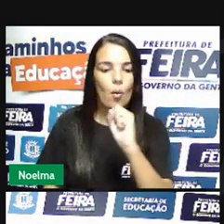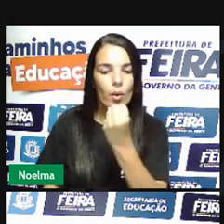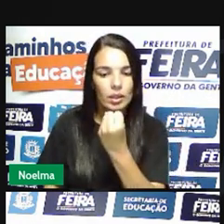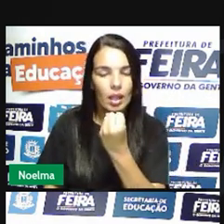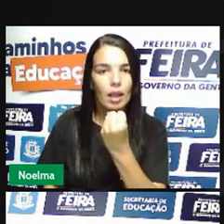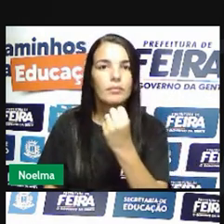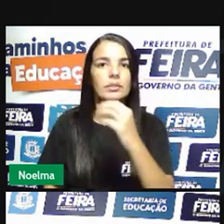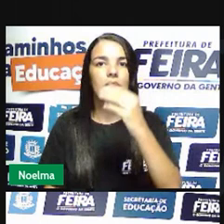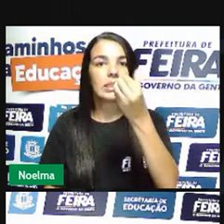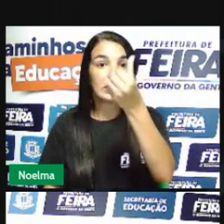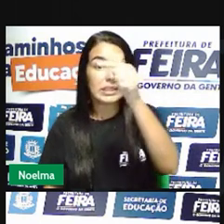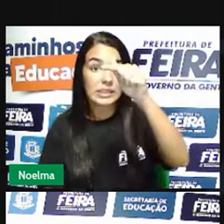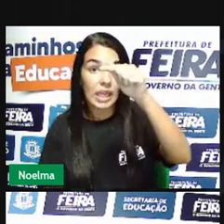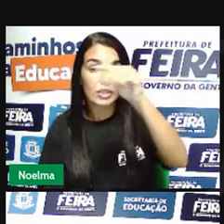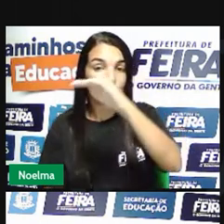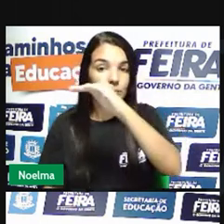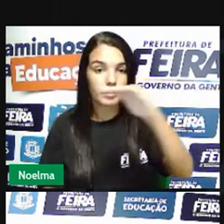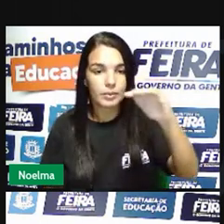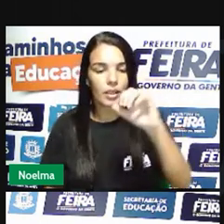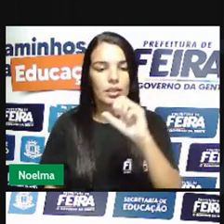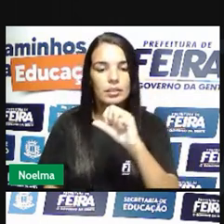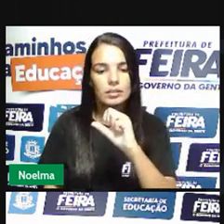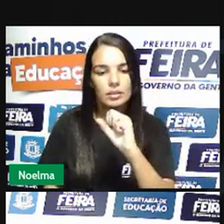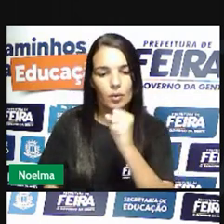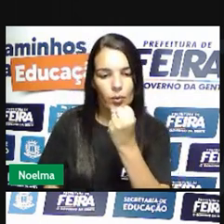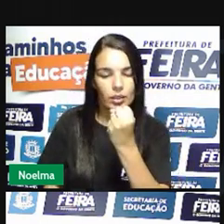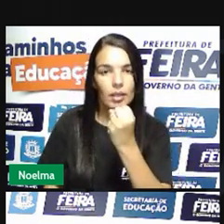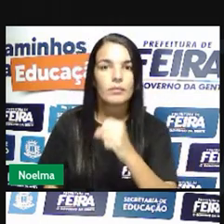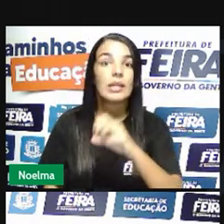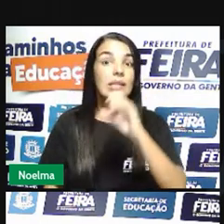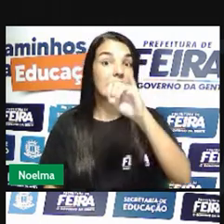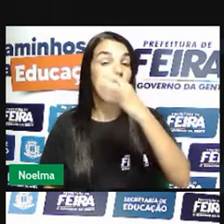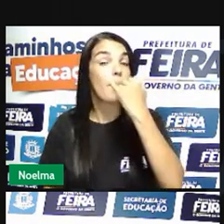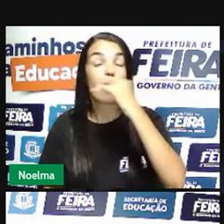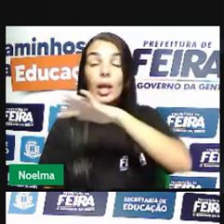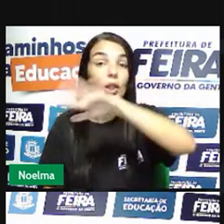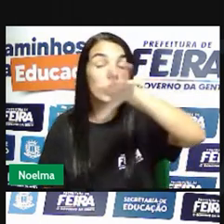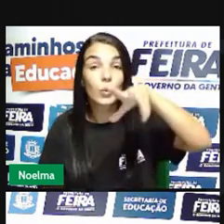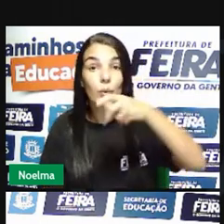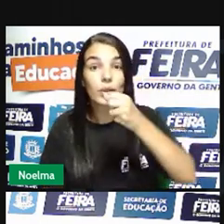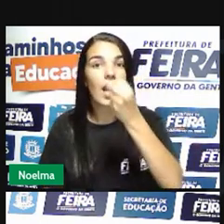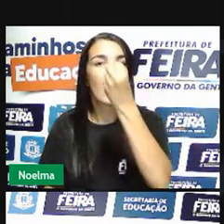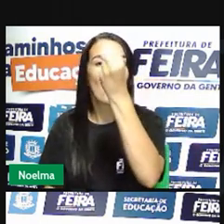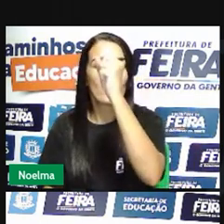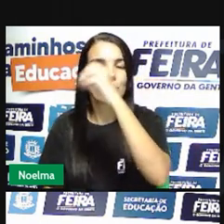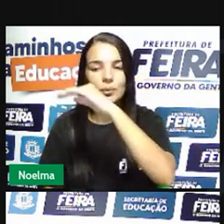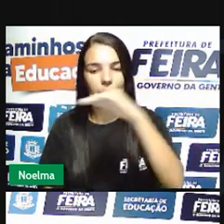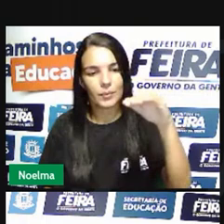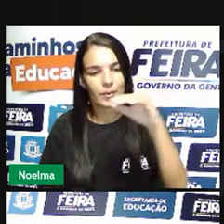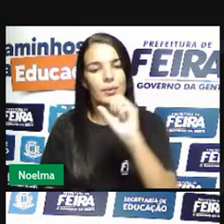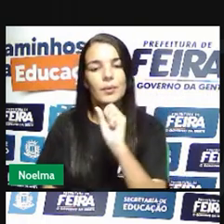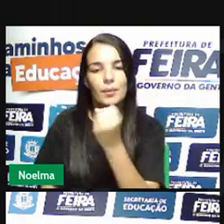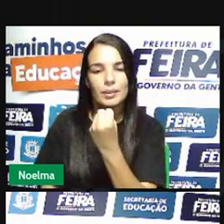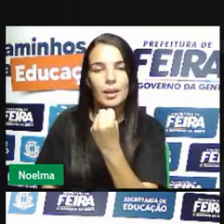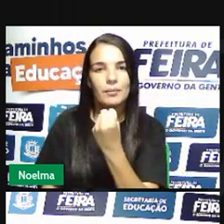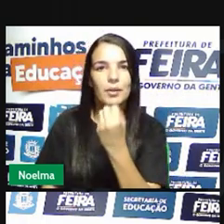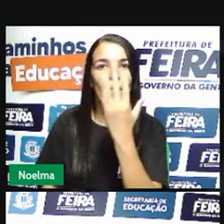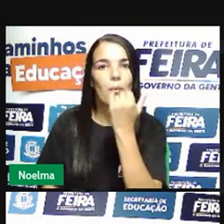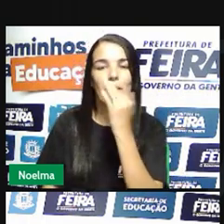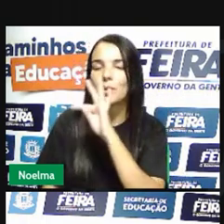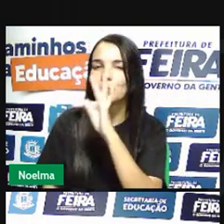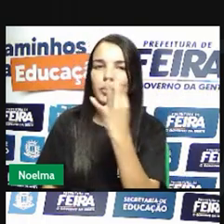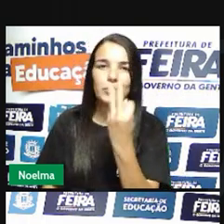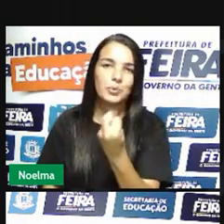seis oitavos site Pedaço Sete oitavos se você em toda 8oitavos